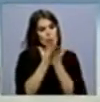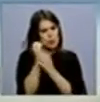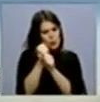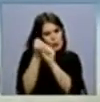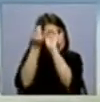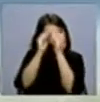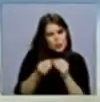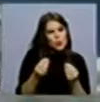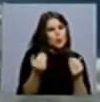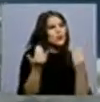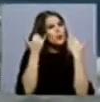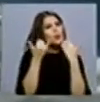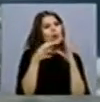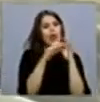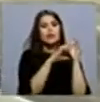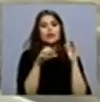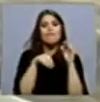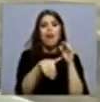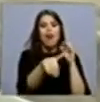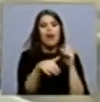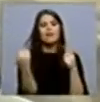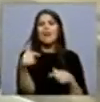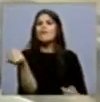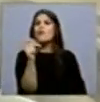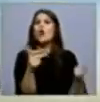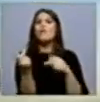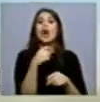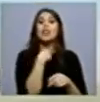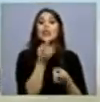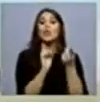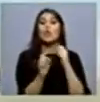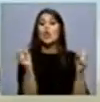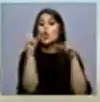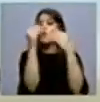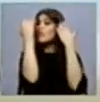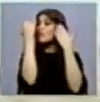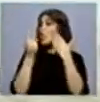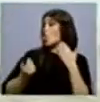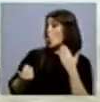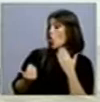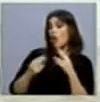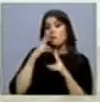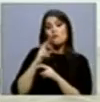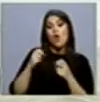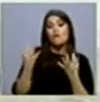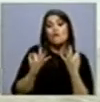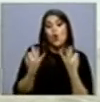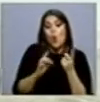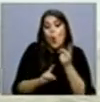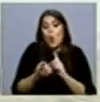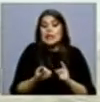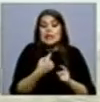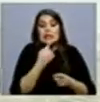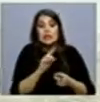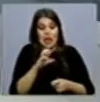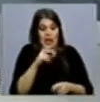dados científicos da Cassini nos próximos tempos. E o que é que nos contam os mais recentes dados? Olha, os mais recentes dados contam-nos que a